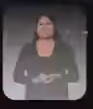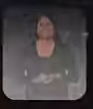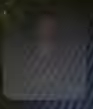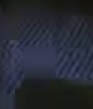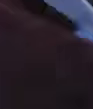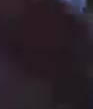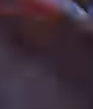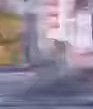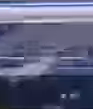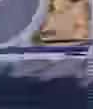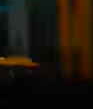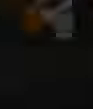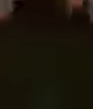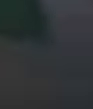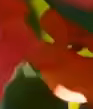mais.